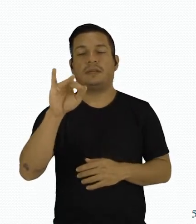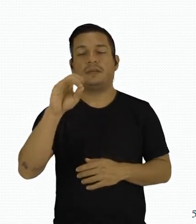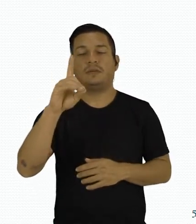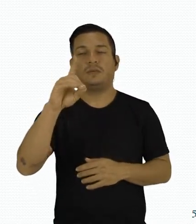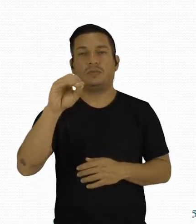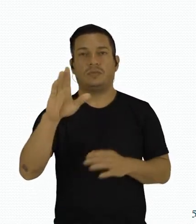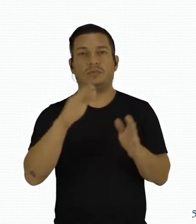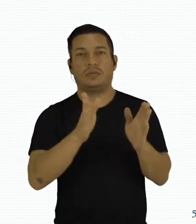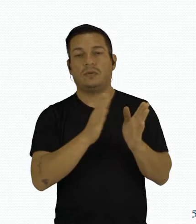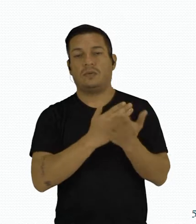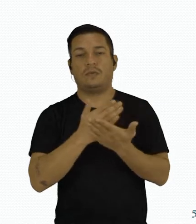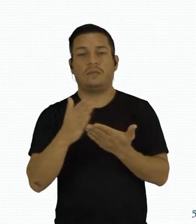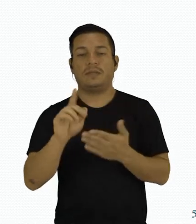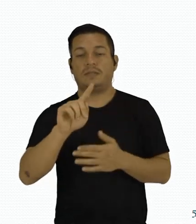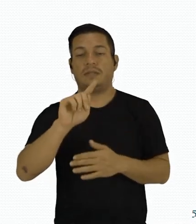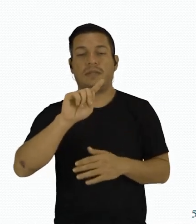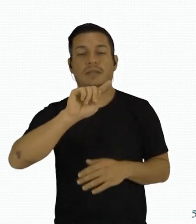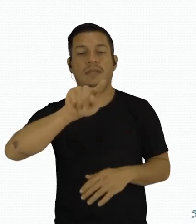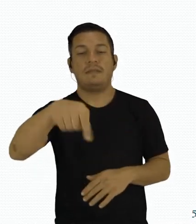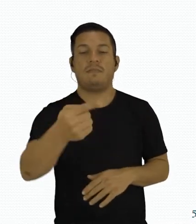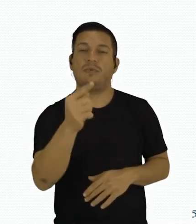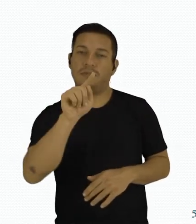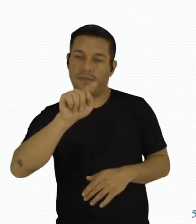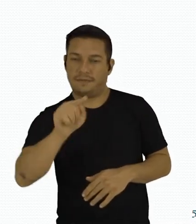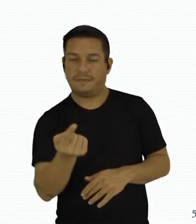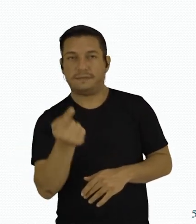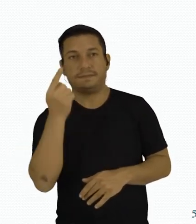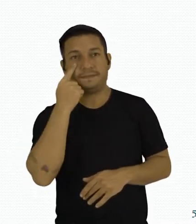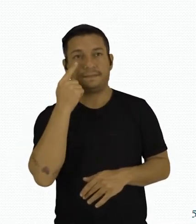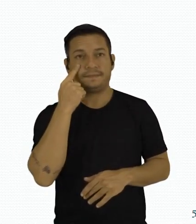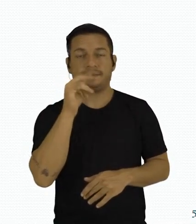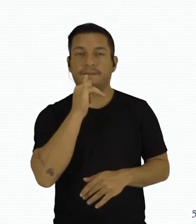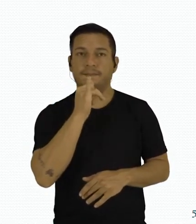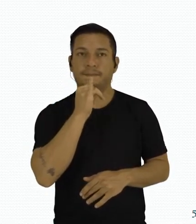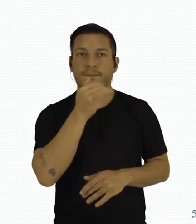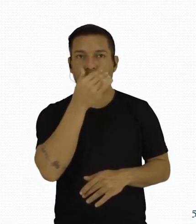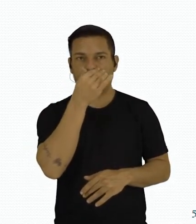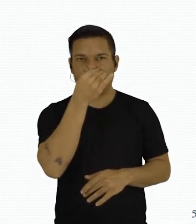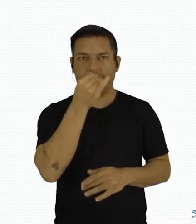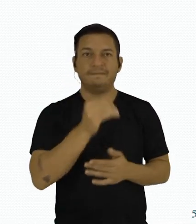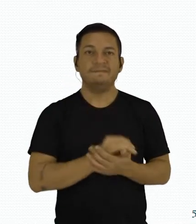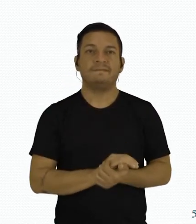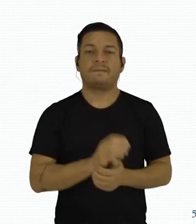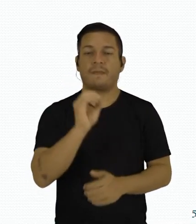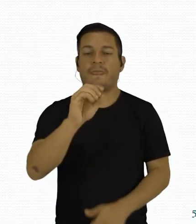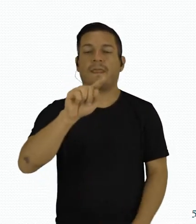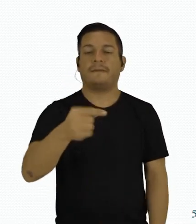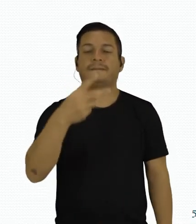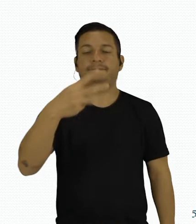inicia imediatamente após a vírgula. Então, ó, vamos ver nossos exemplos aí.